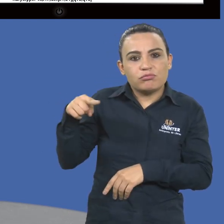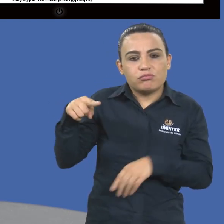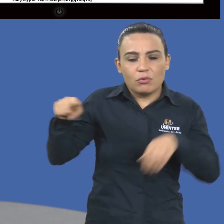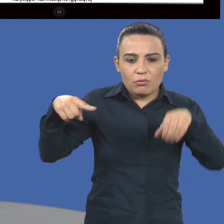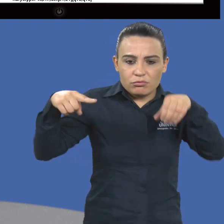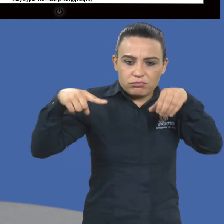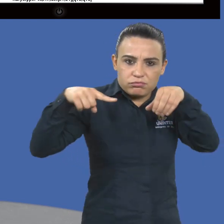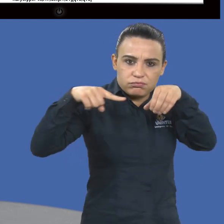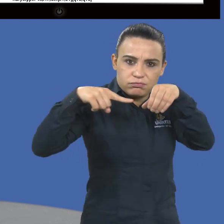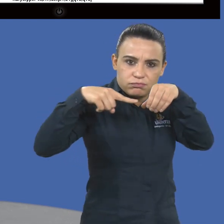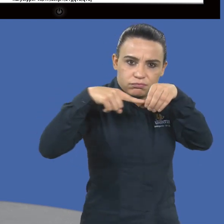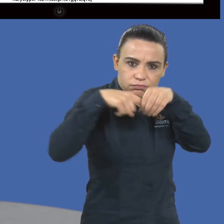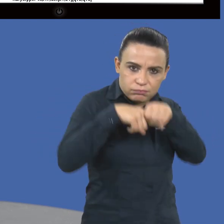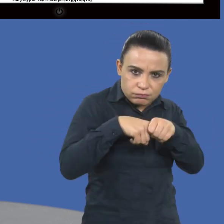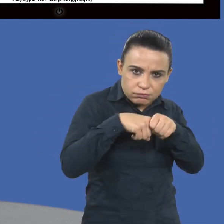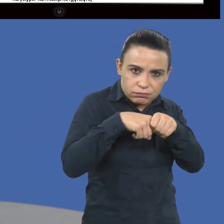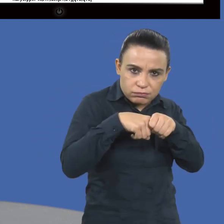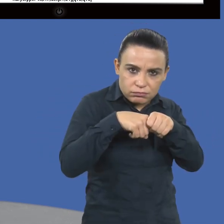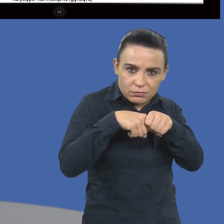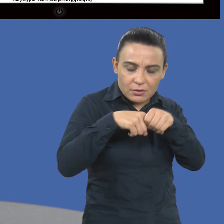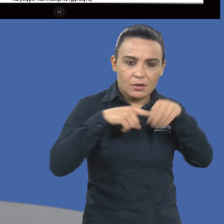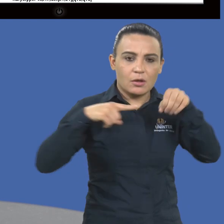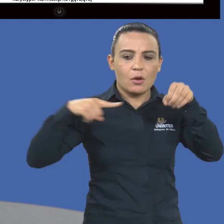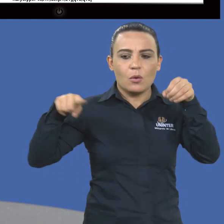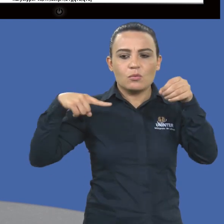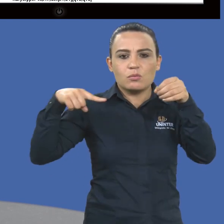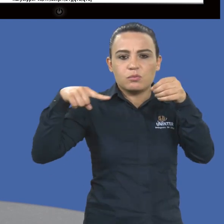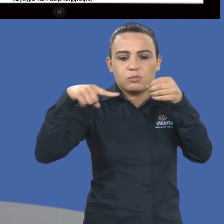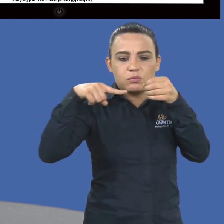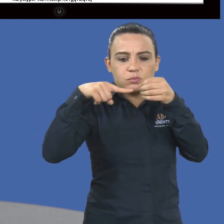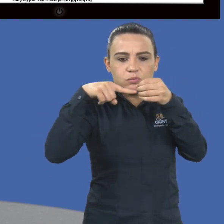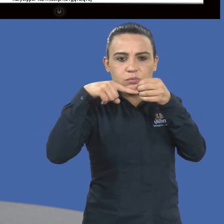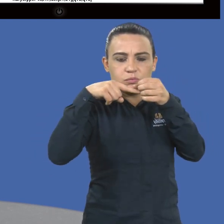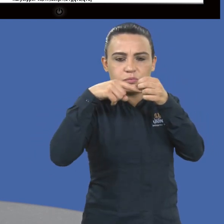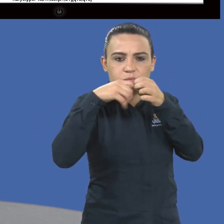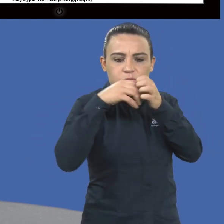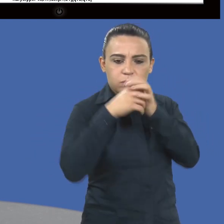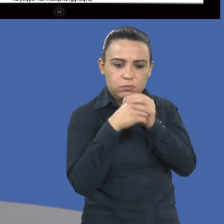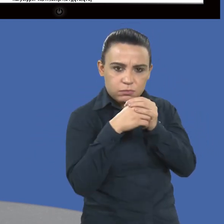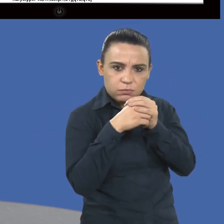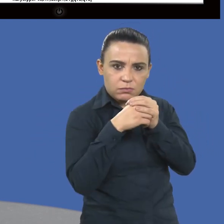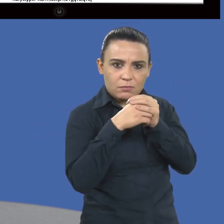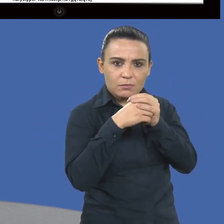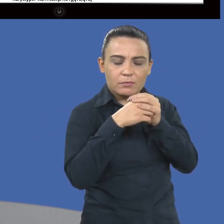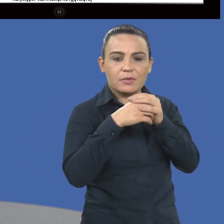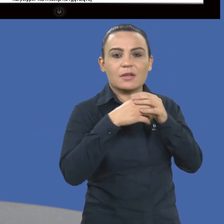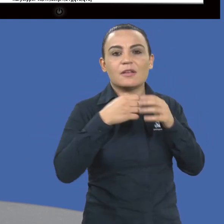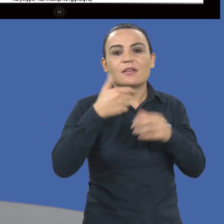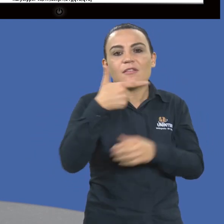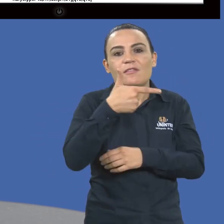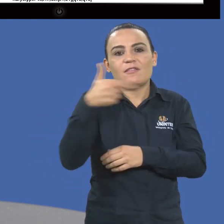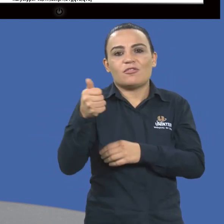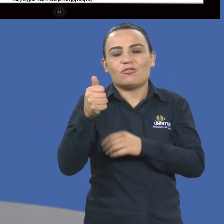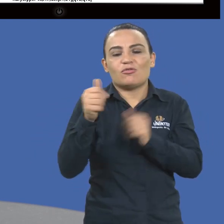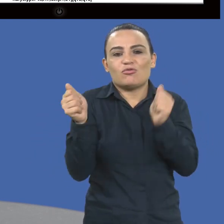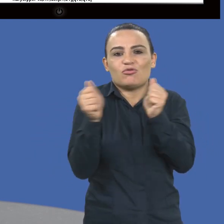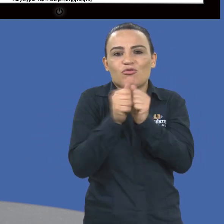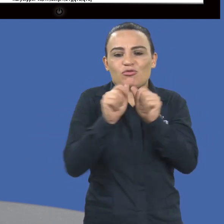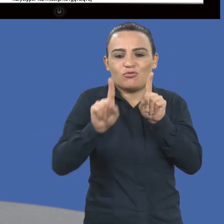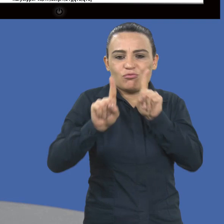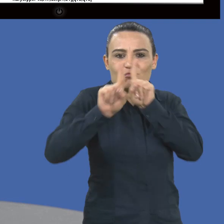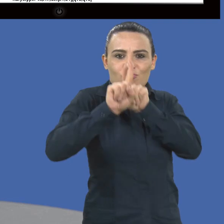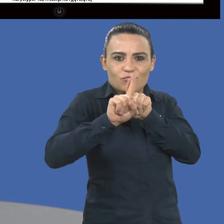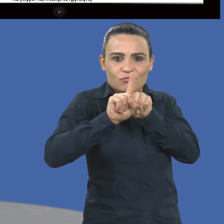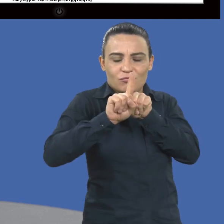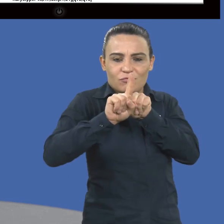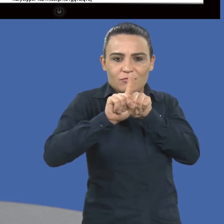um gameta para fertilizar o ovócito de uma mulher, ele já está fornecendo 2